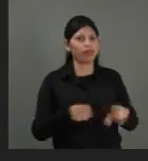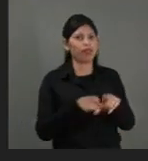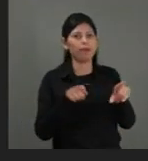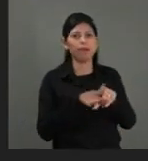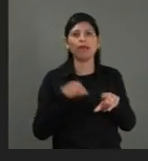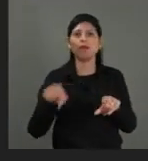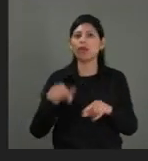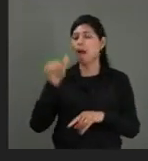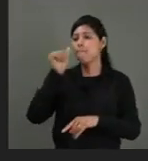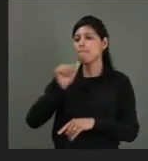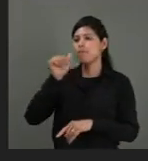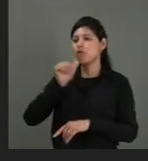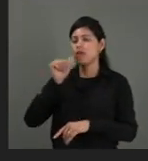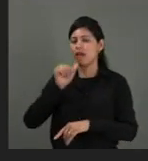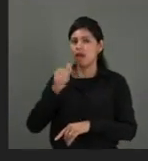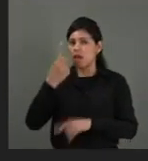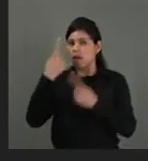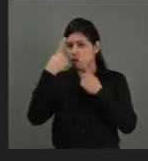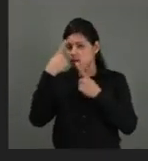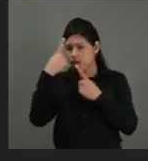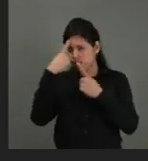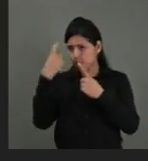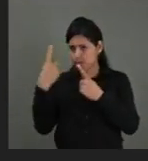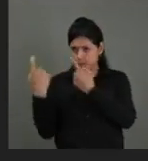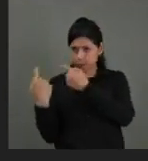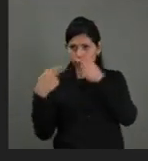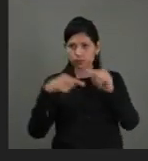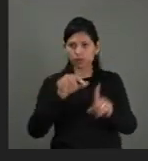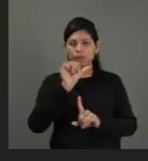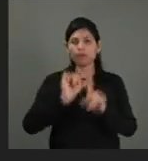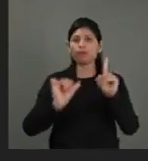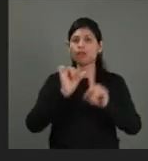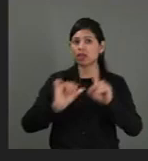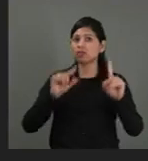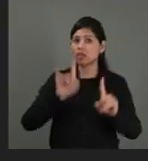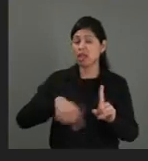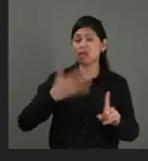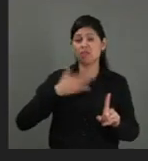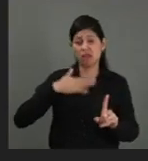foi violentada, isso é um crime, para mim, hediondo, né? Absurdo,